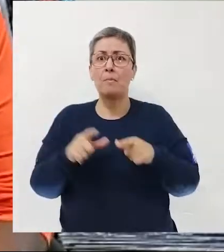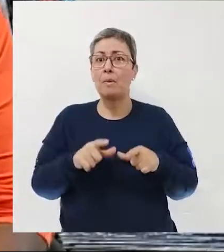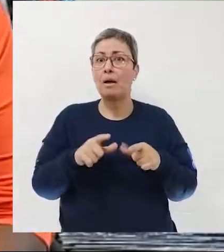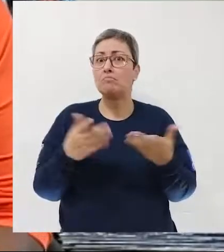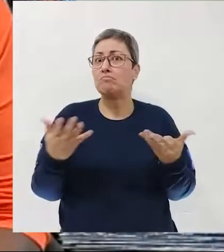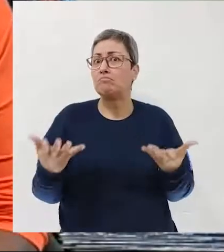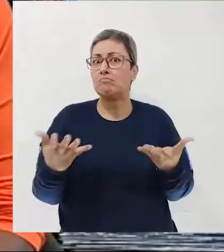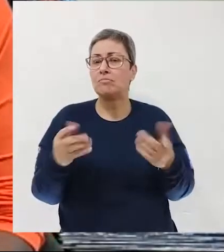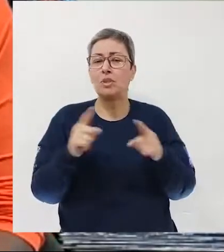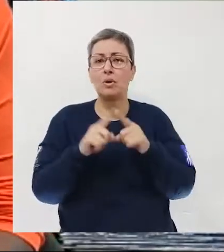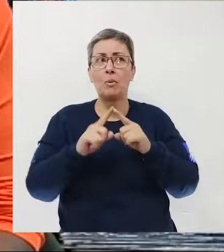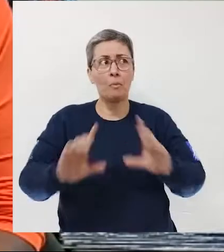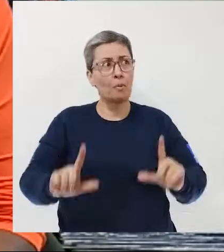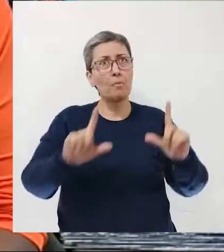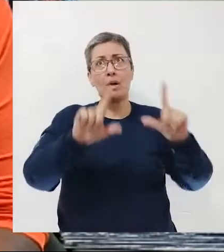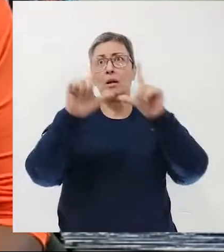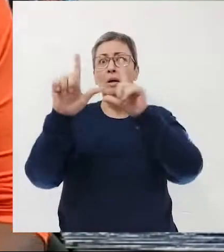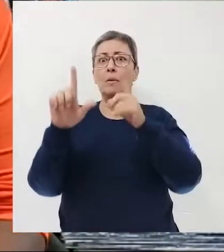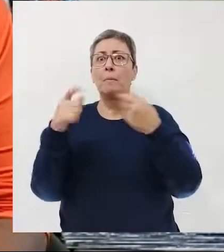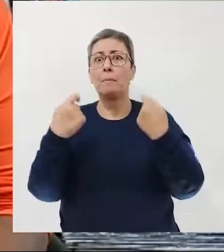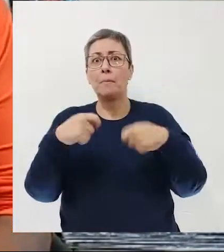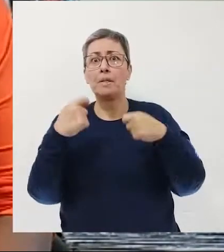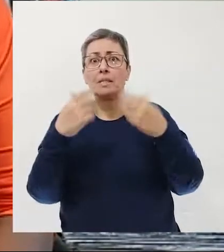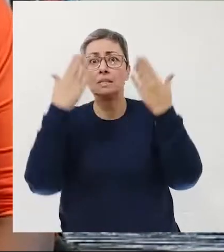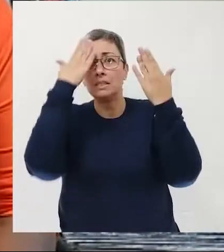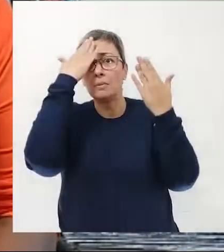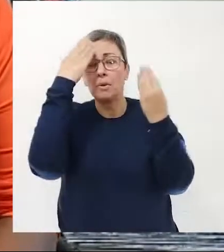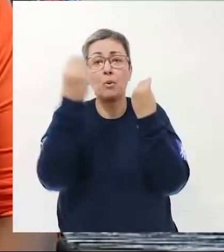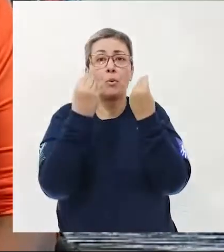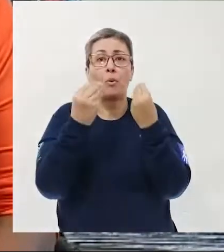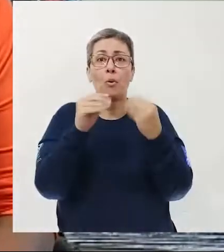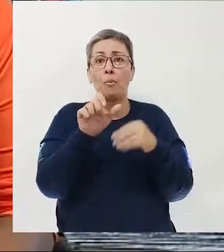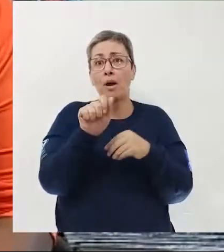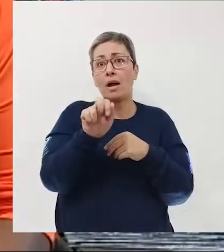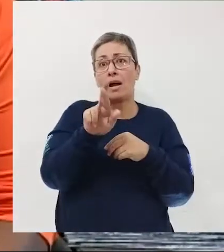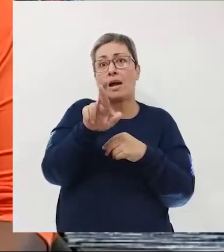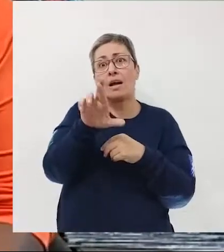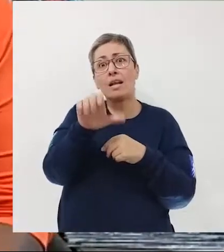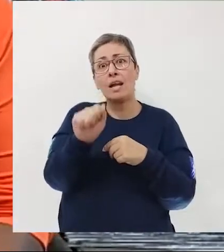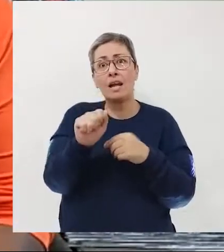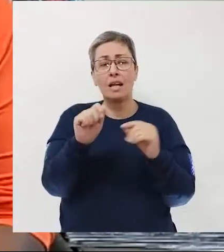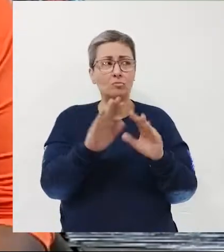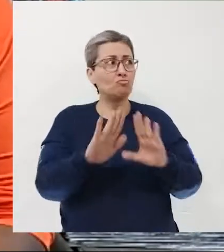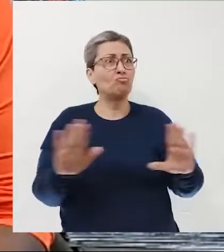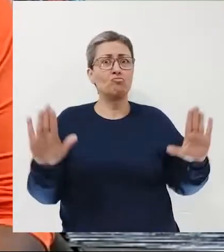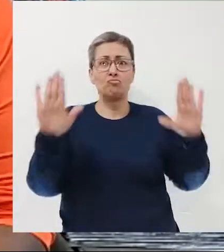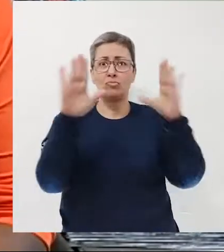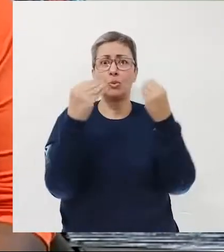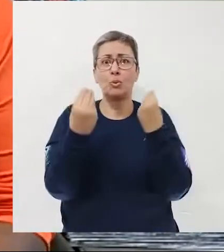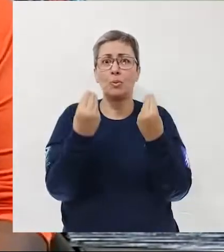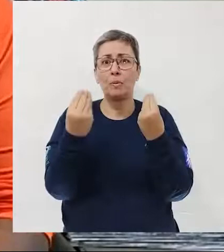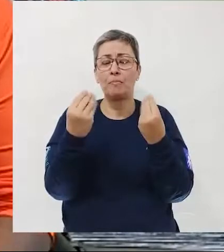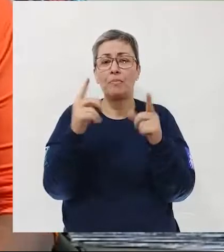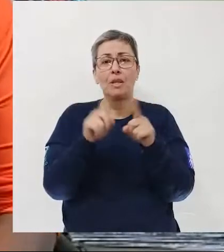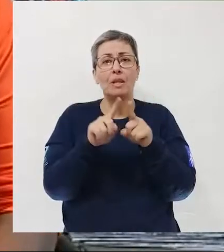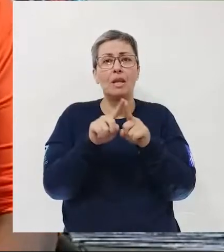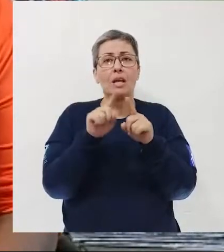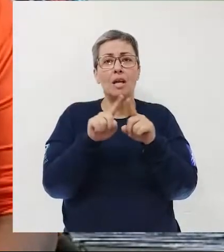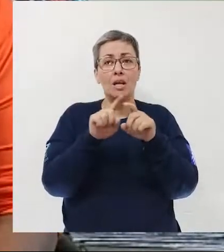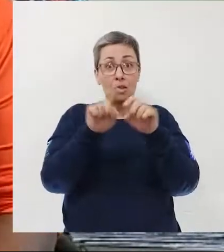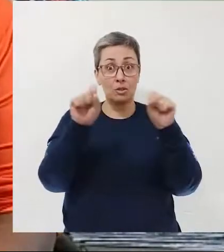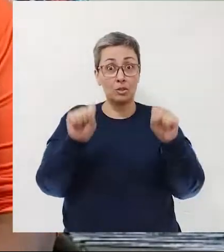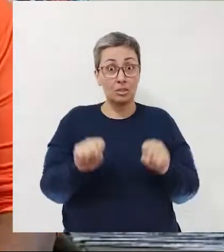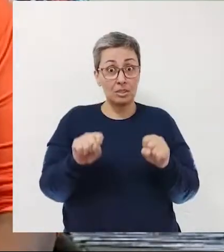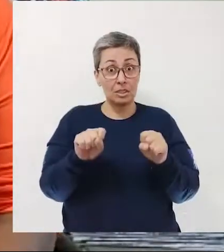azulejar uma parede. Precisamos saber a área dessa superfície. Pelo